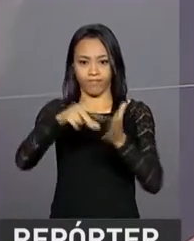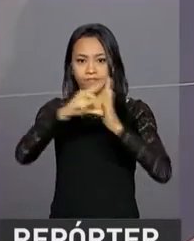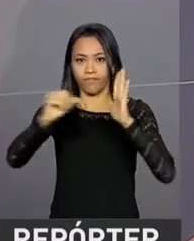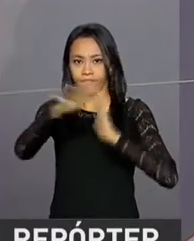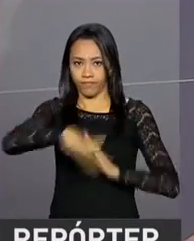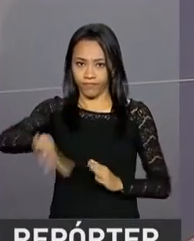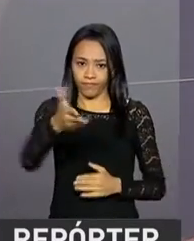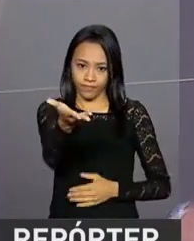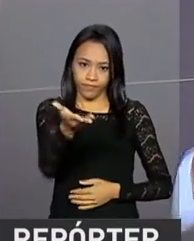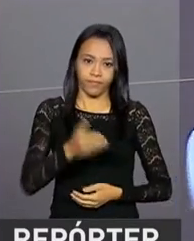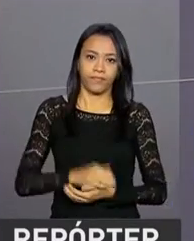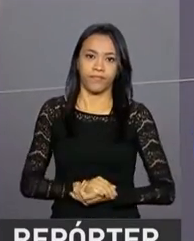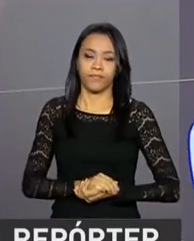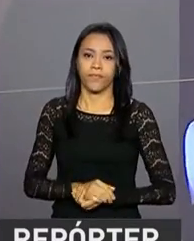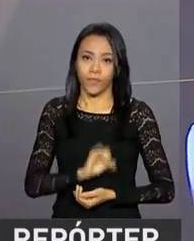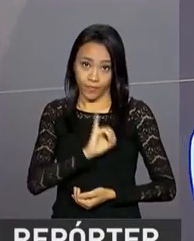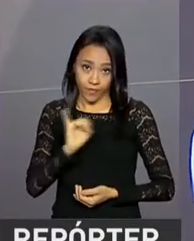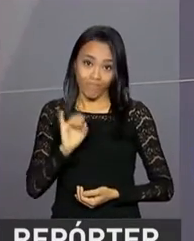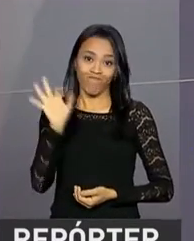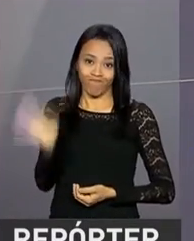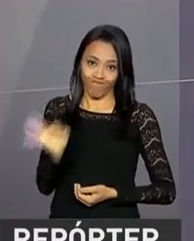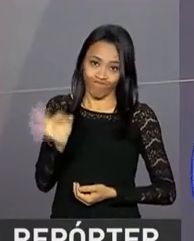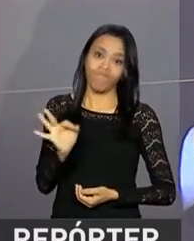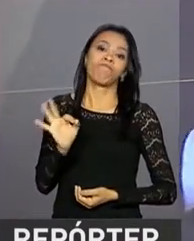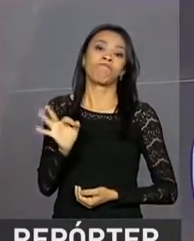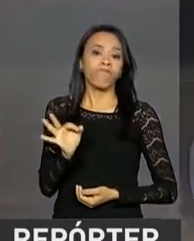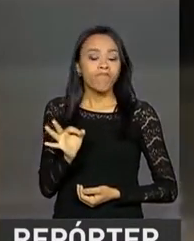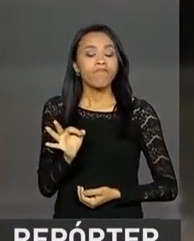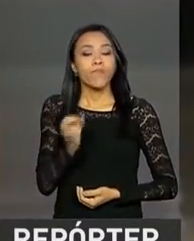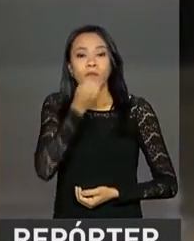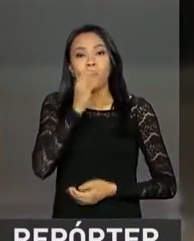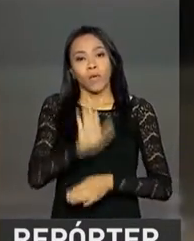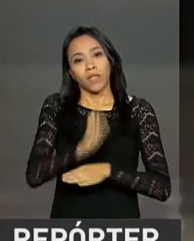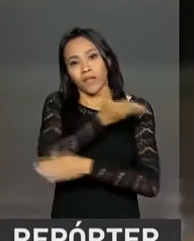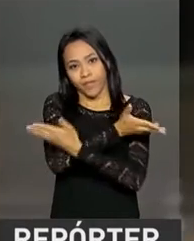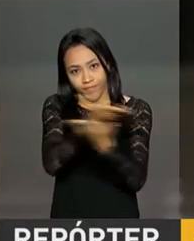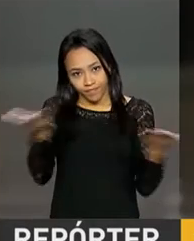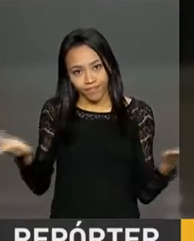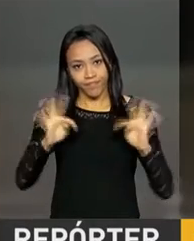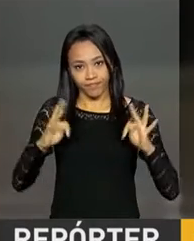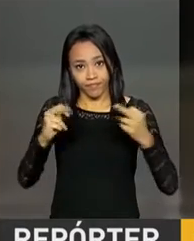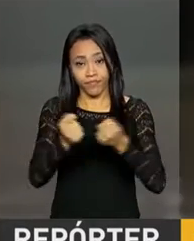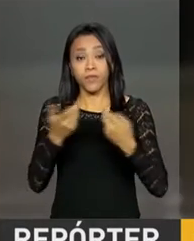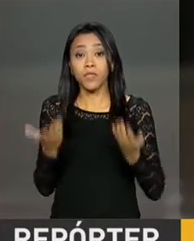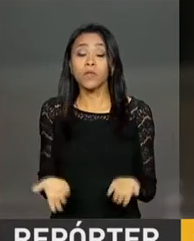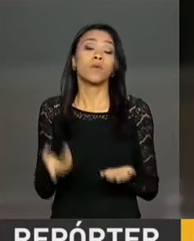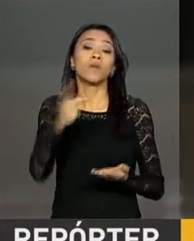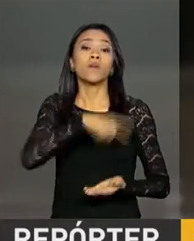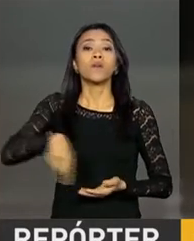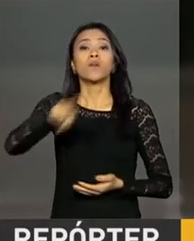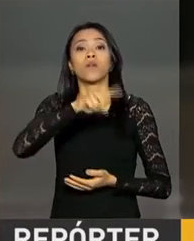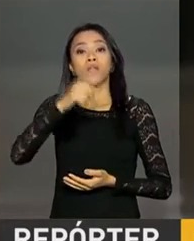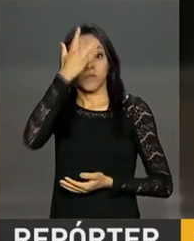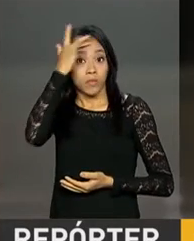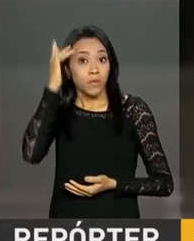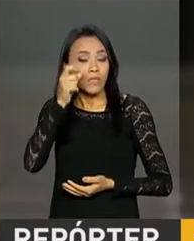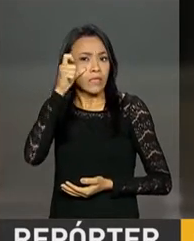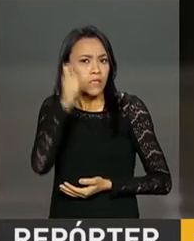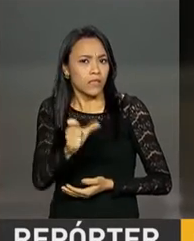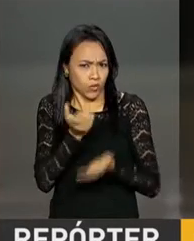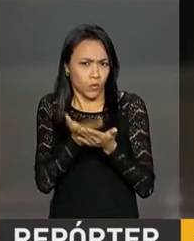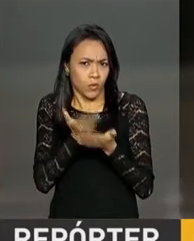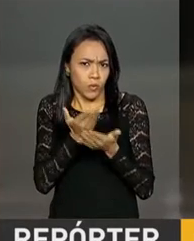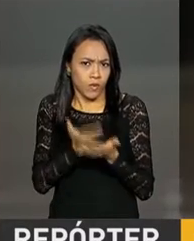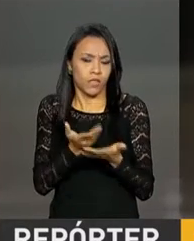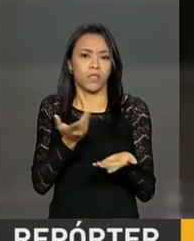joão pedro é isso aí lembro exatamente por tarde você boa tarde a todos os olhos estudantes interessados em se